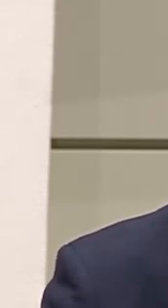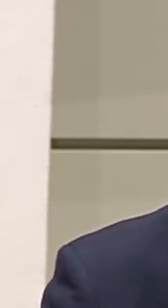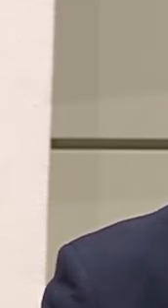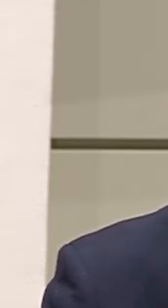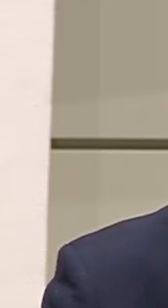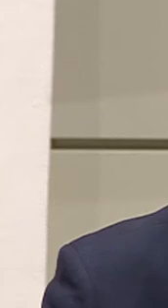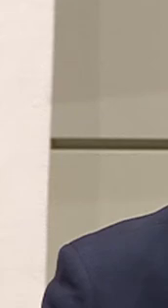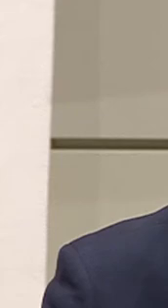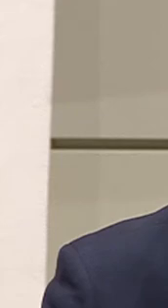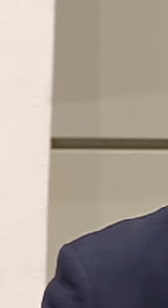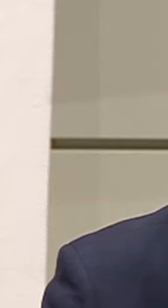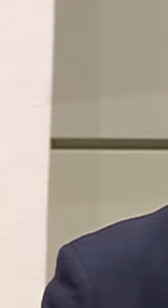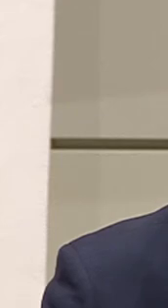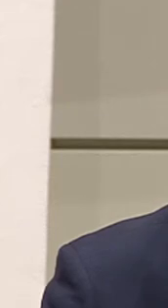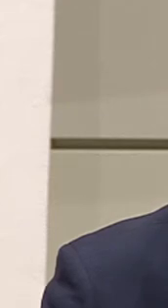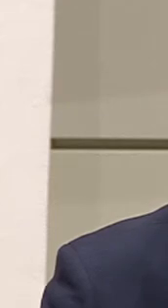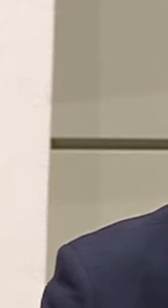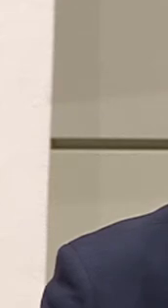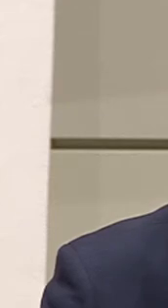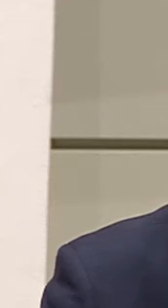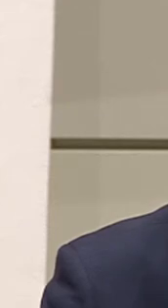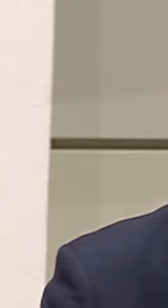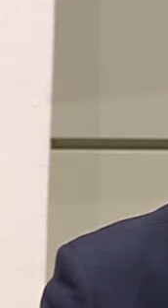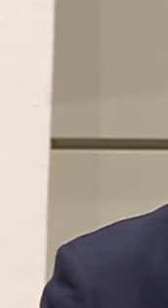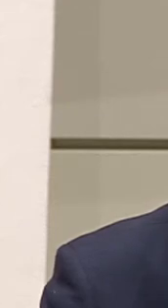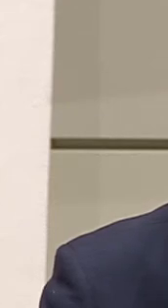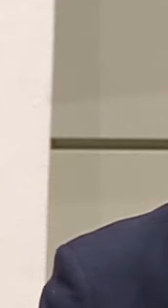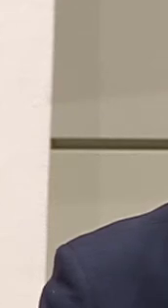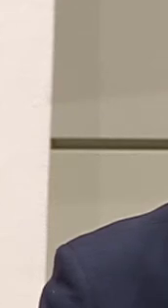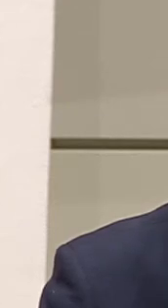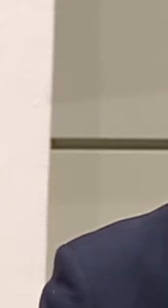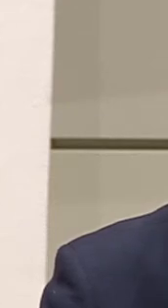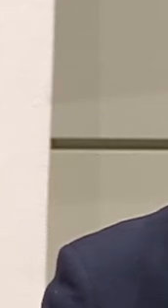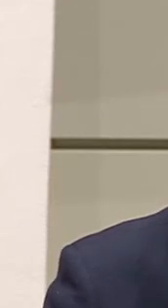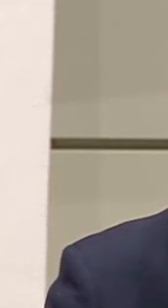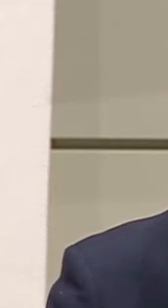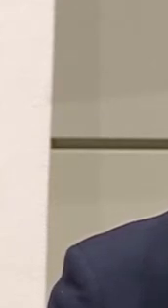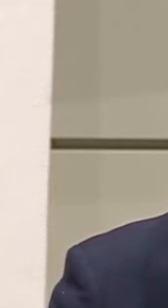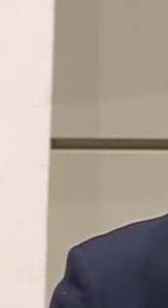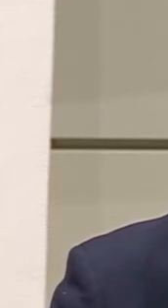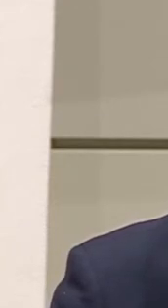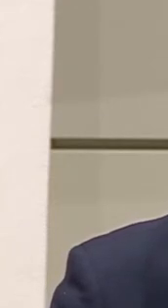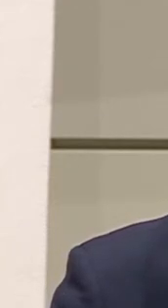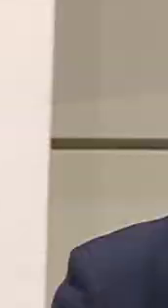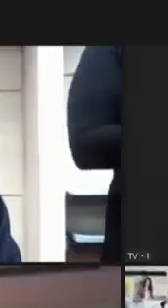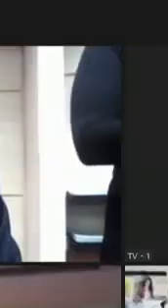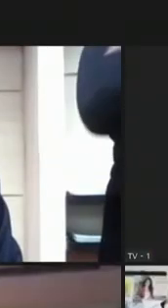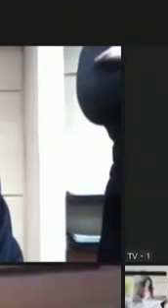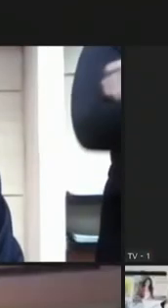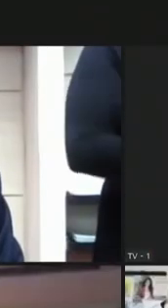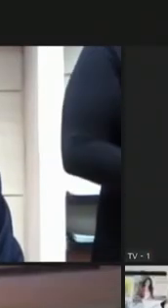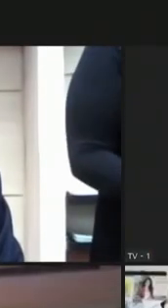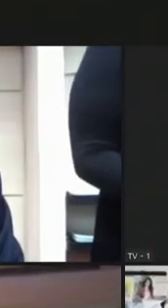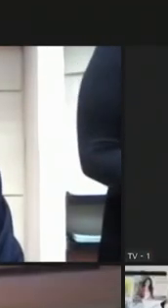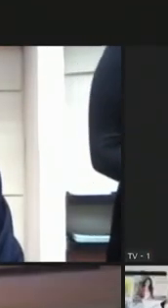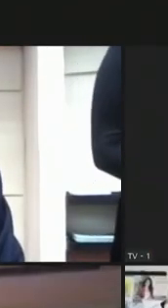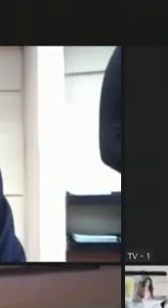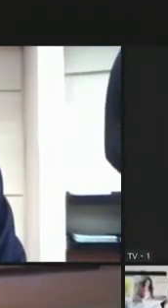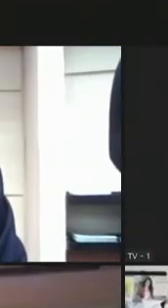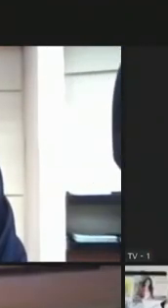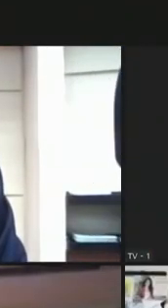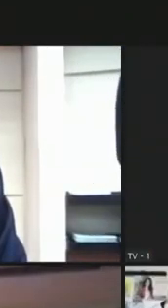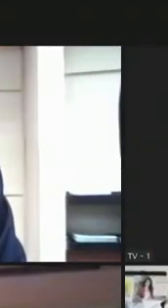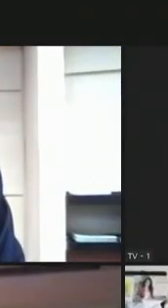Já, sim, senhor presidente. Sim. Não havendo quem queira discutir, em votação. Os que concordam mesmo como estão,